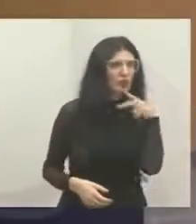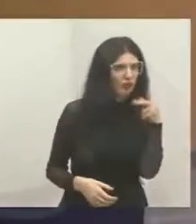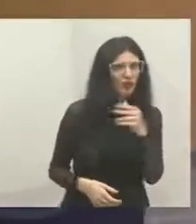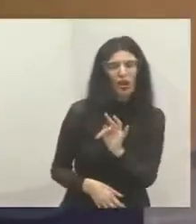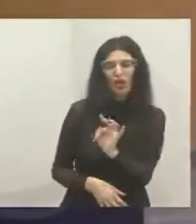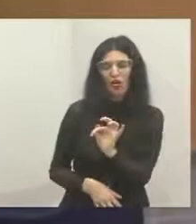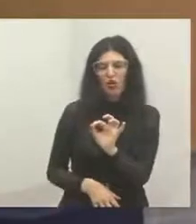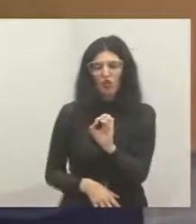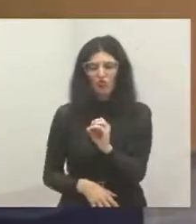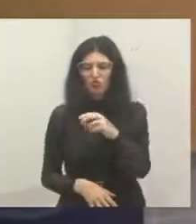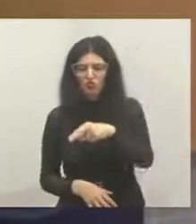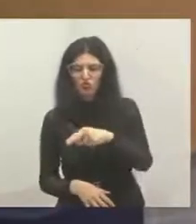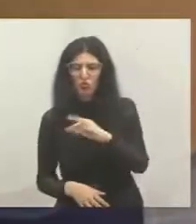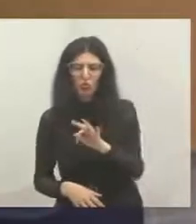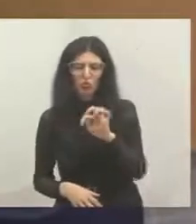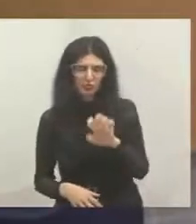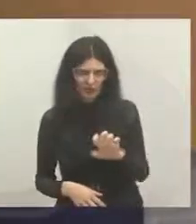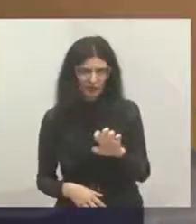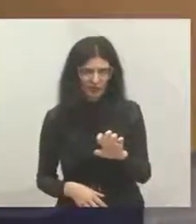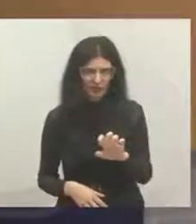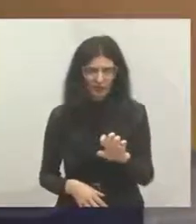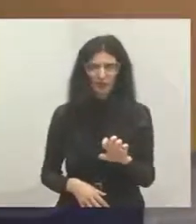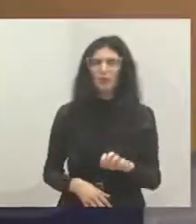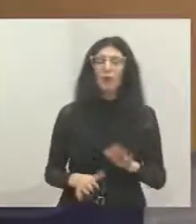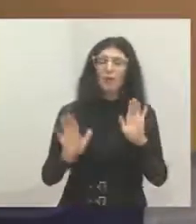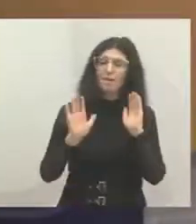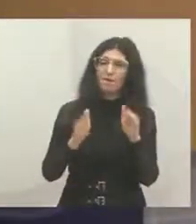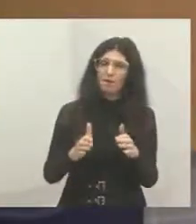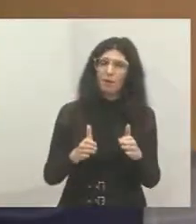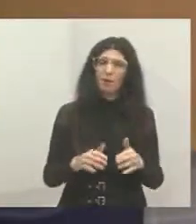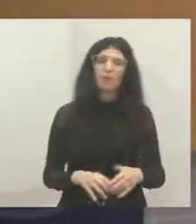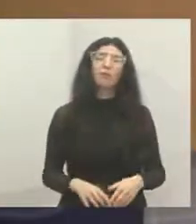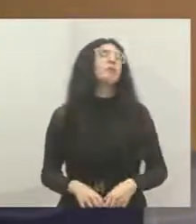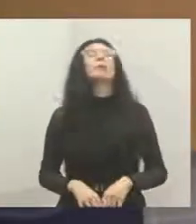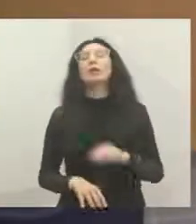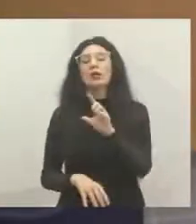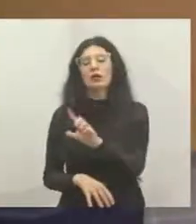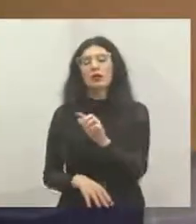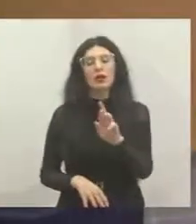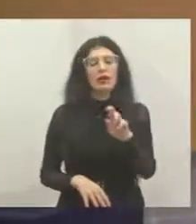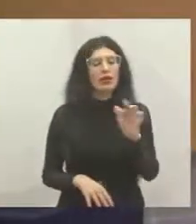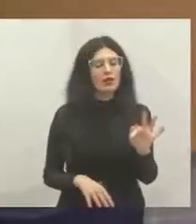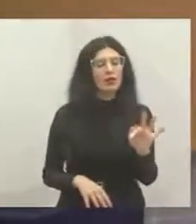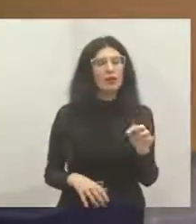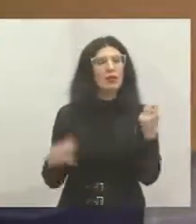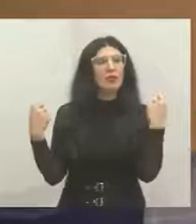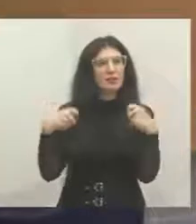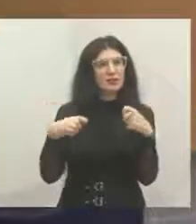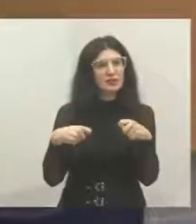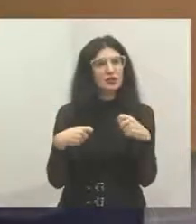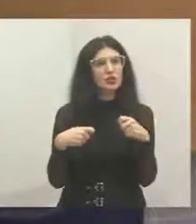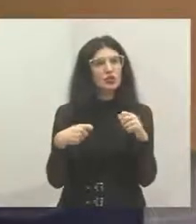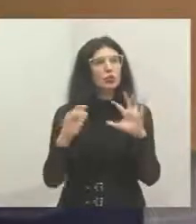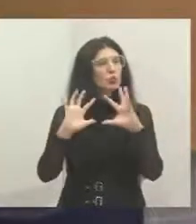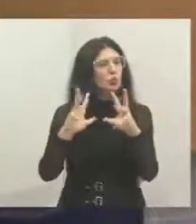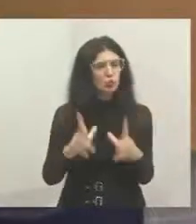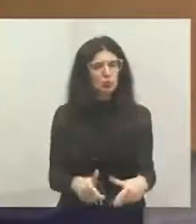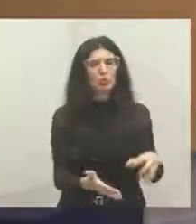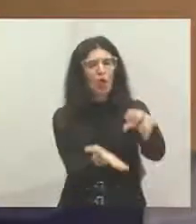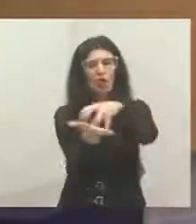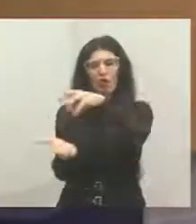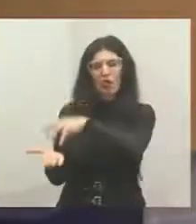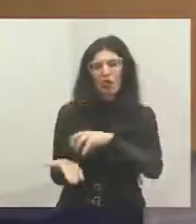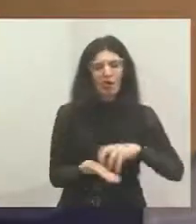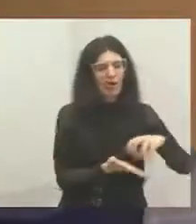fontes. Se são as fontes, eu tenho que englobar, de acordo com a LRF, a apresentação, todas as secretarias. E você pode pegar, se